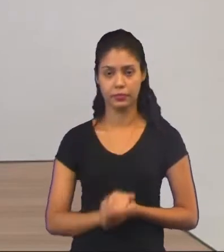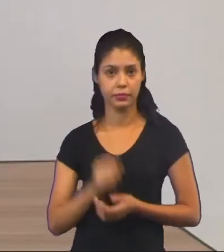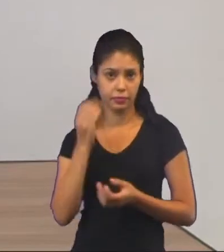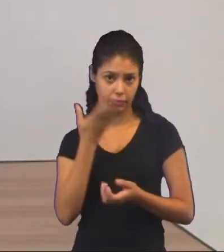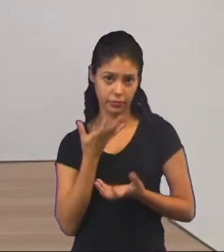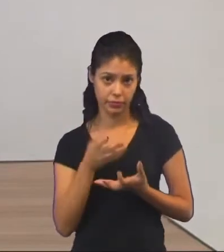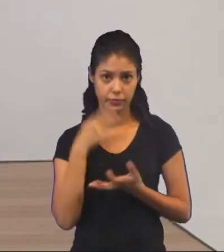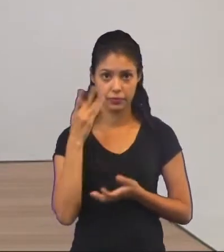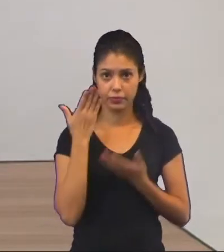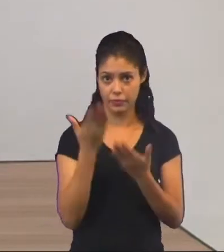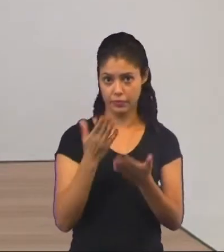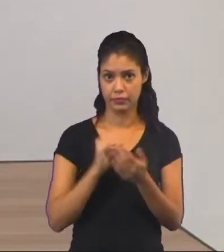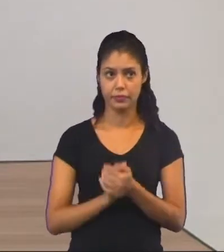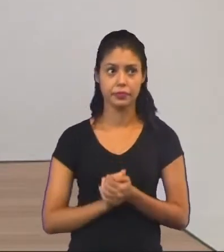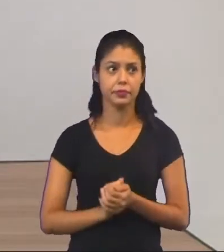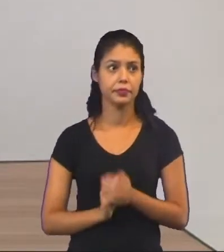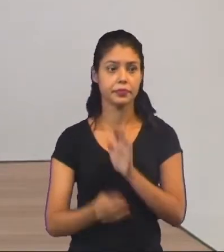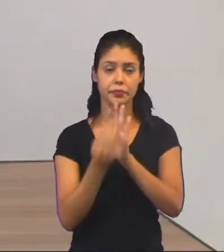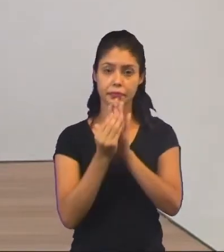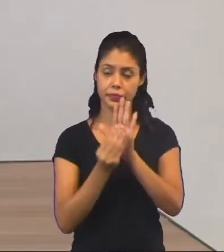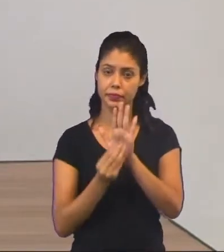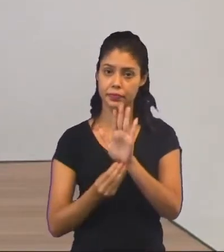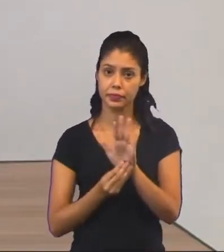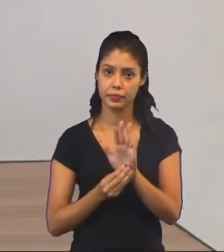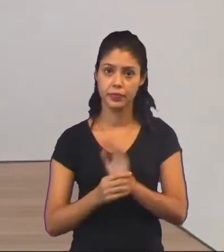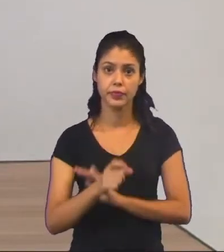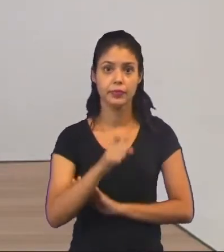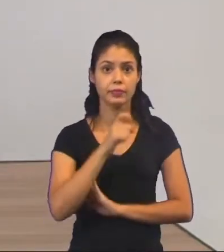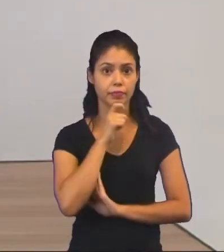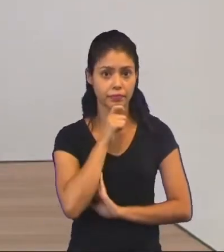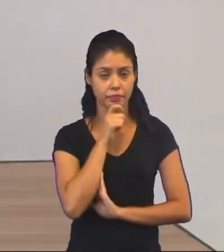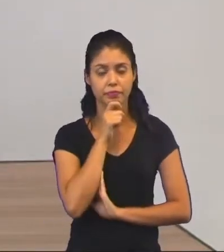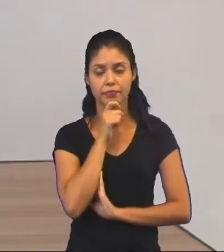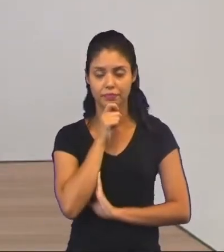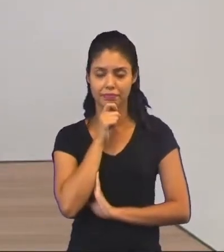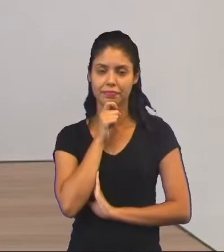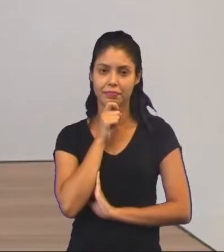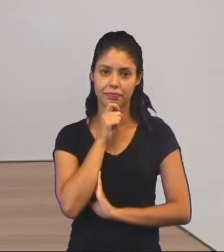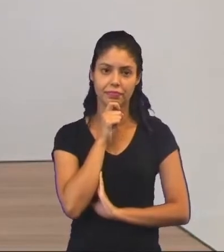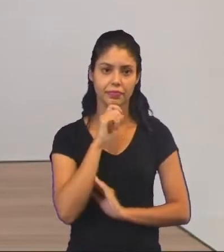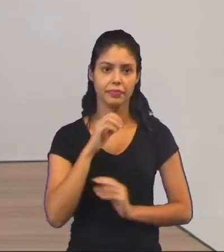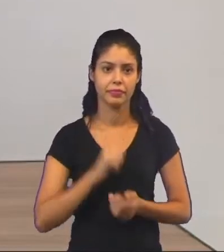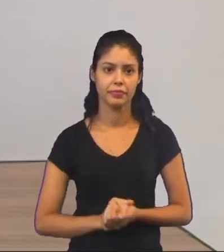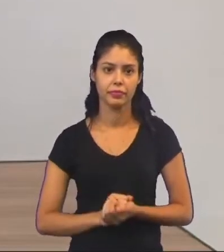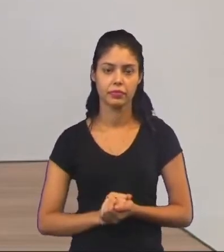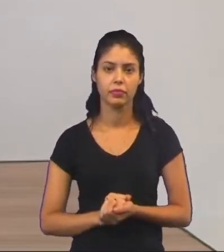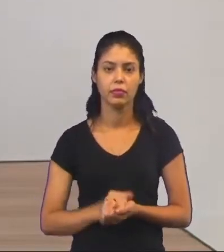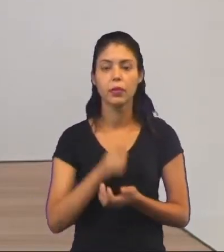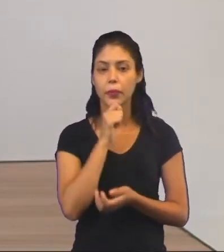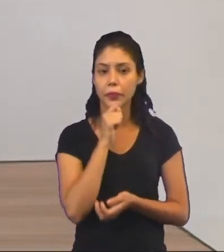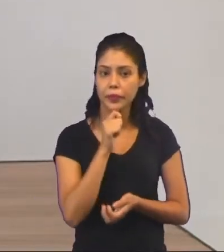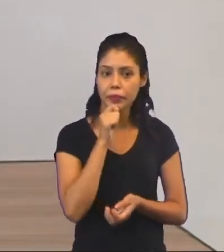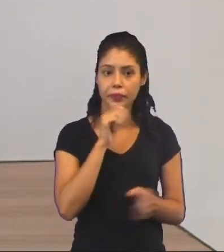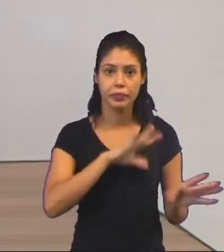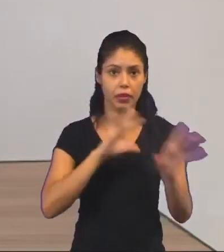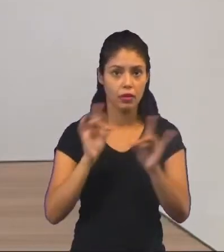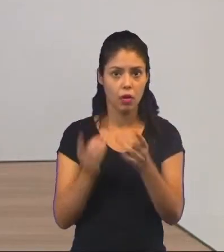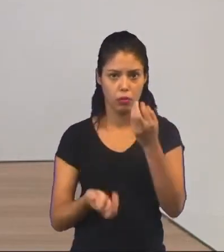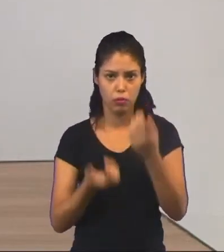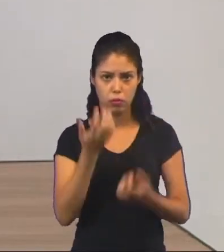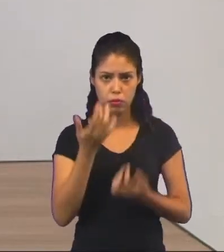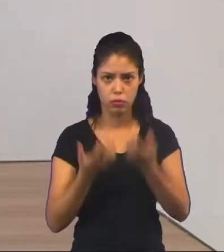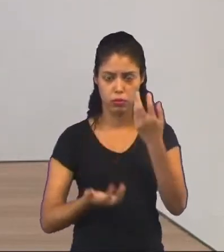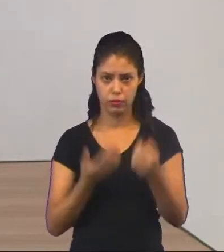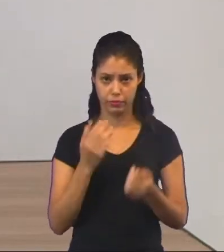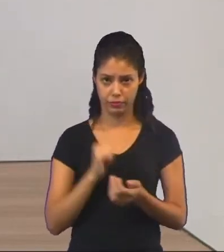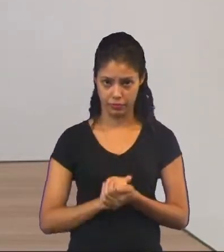quero dizer para vocês que essa é uma receita fria, e isso mesmo. Ainda que ela vá ao fogo,